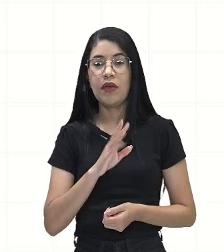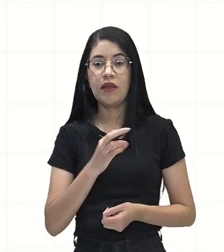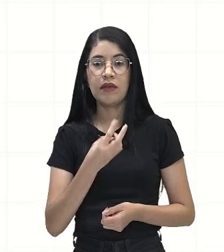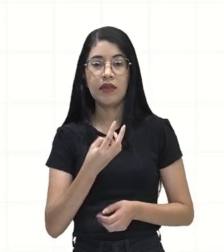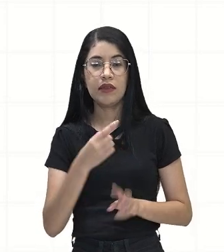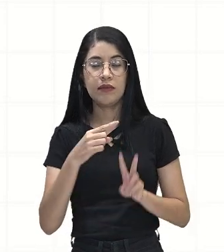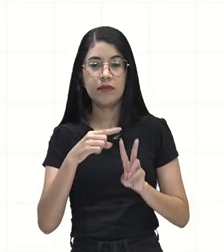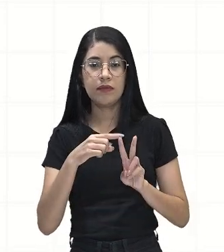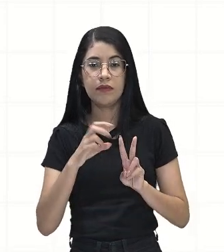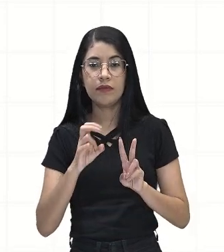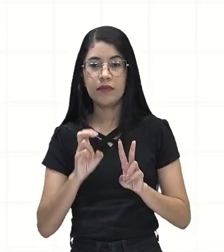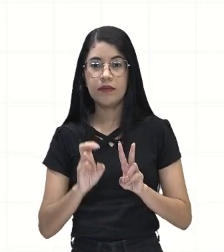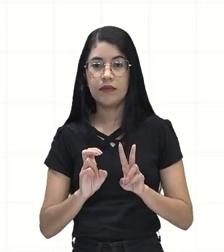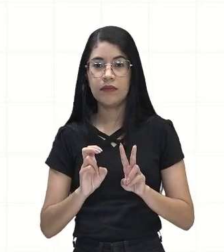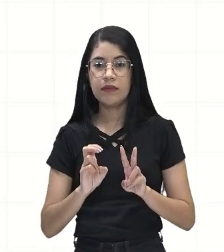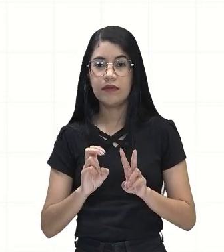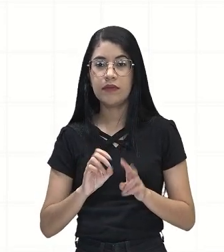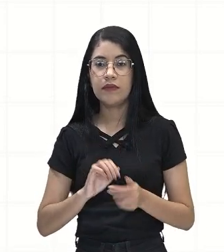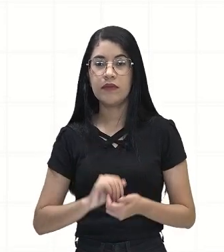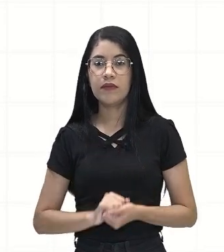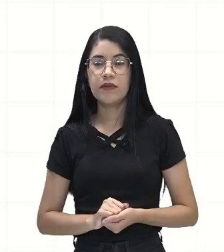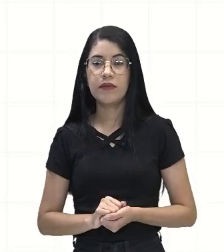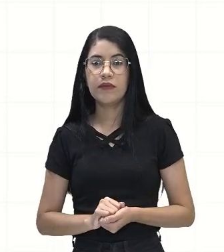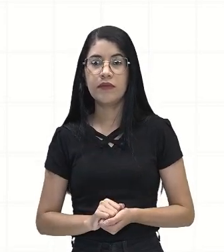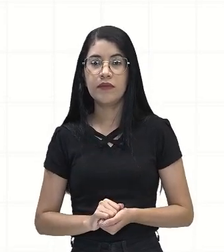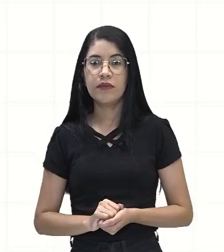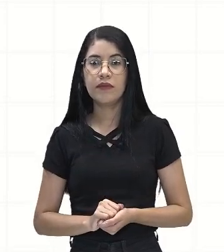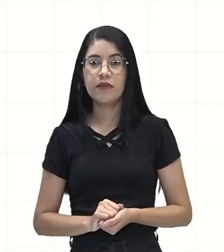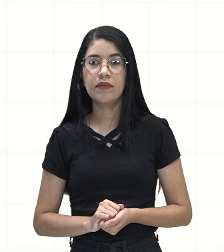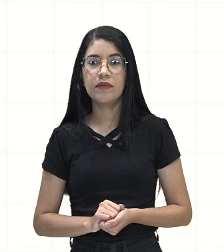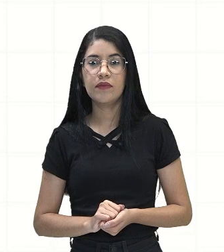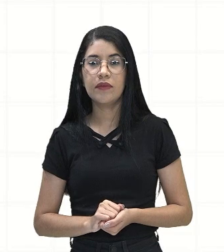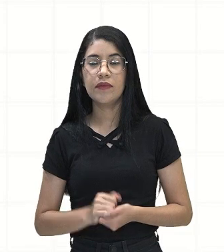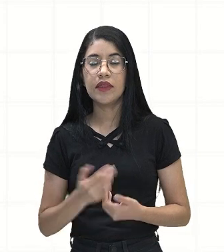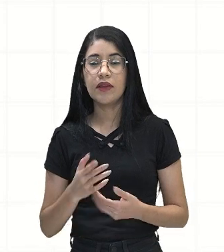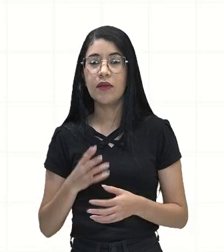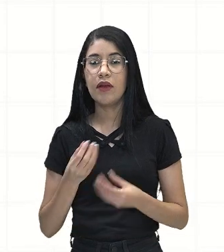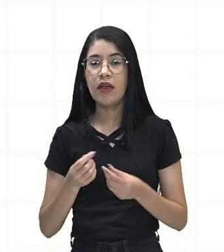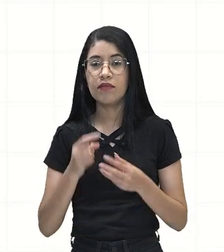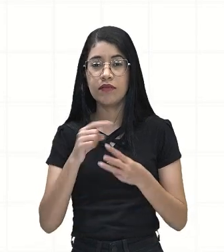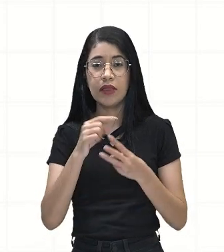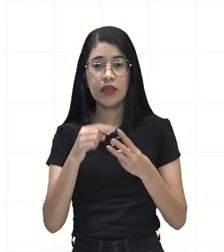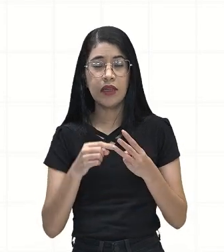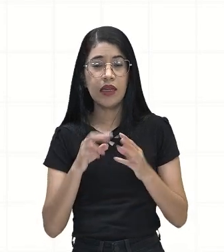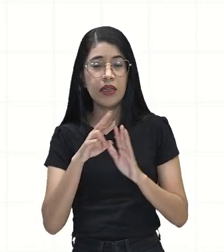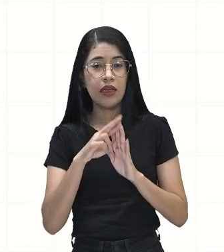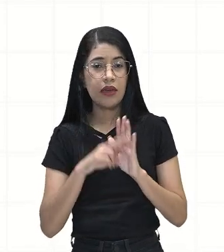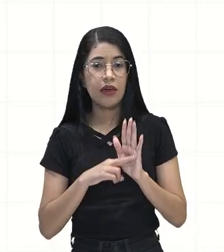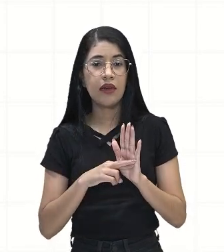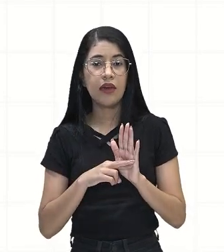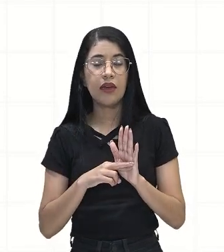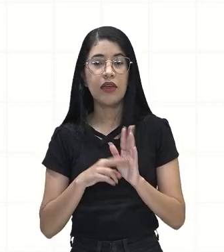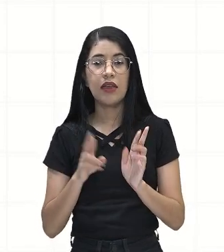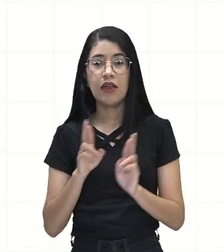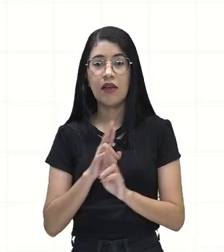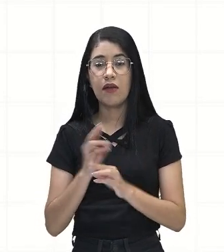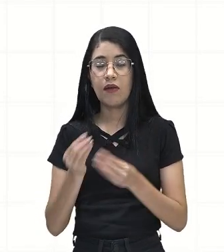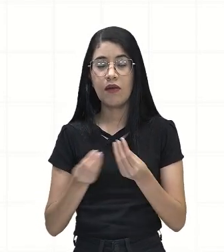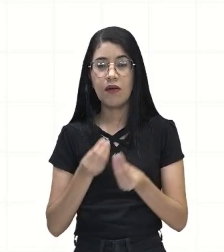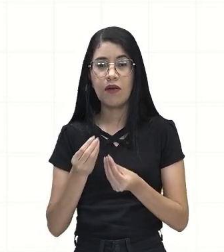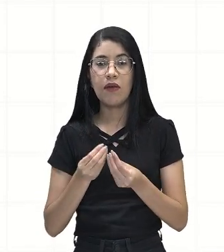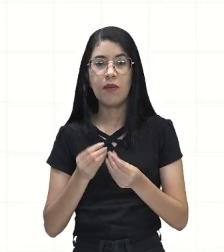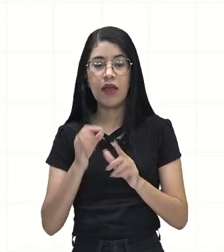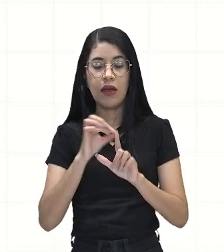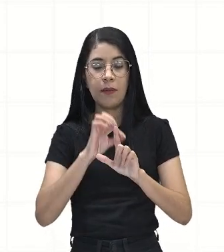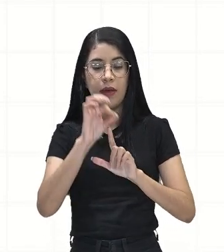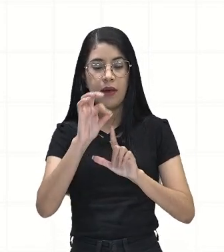3 vezes raiz de 5. Então, essas foram as 3 primeiras, né, relações métricas